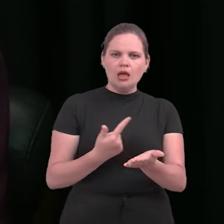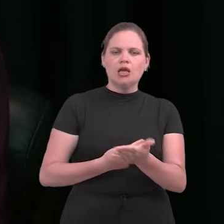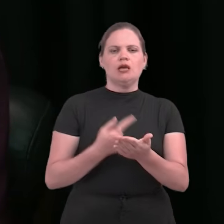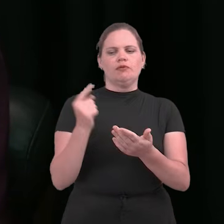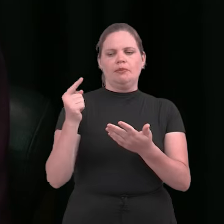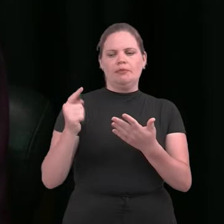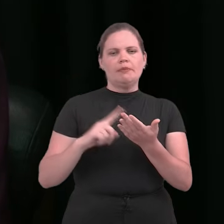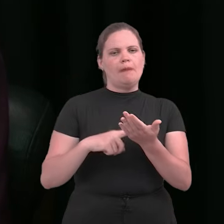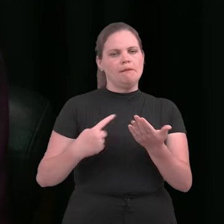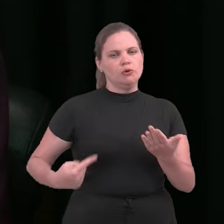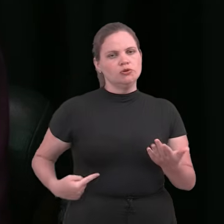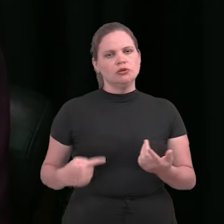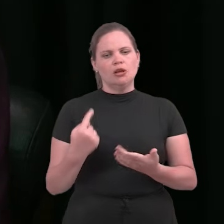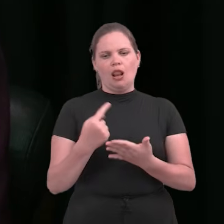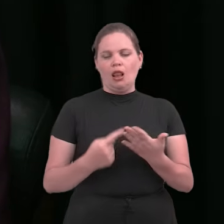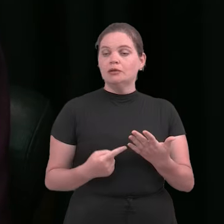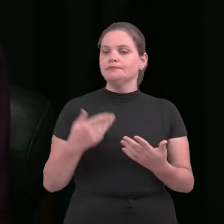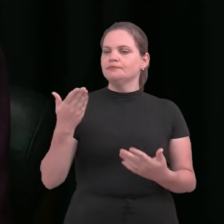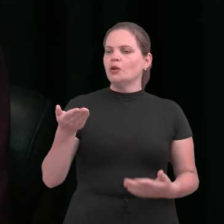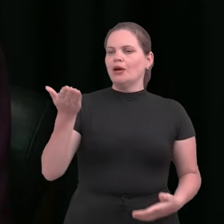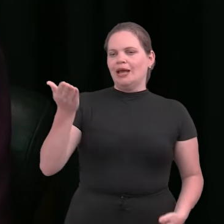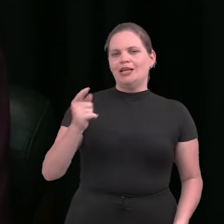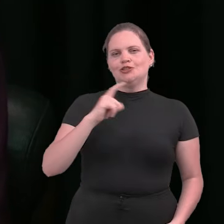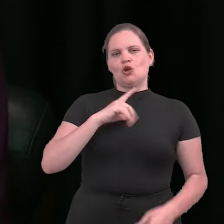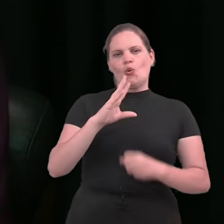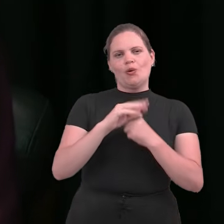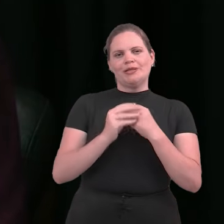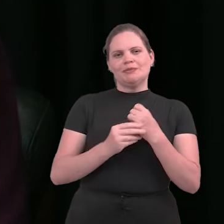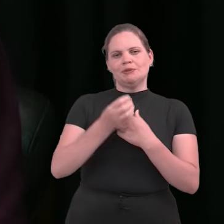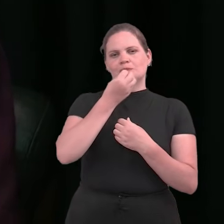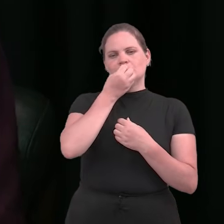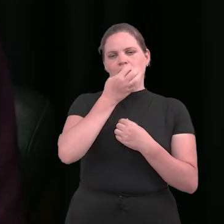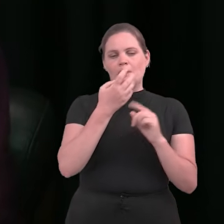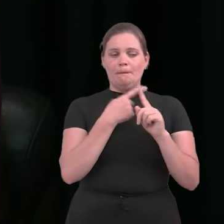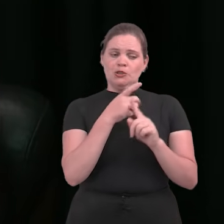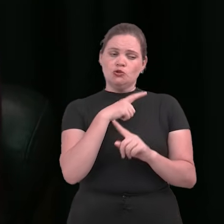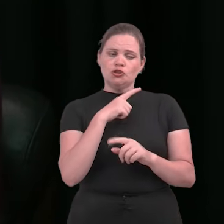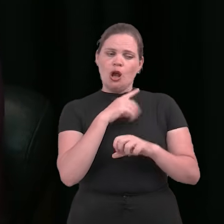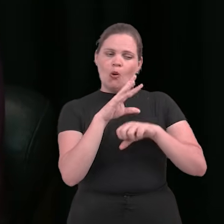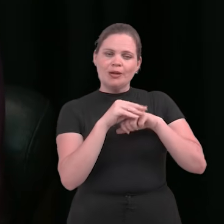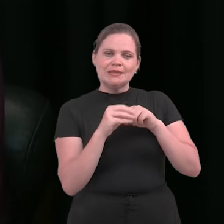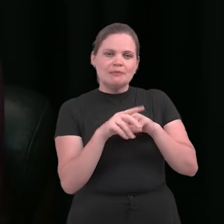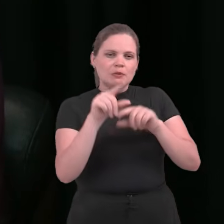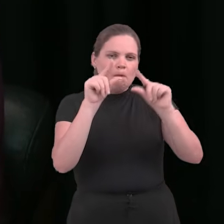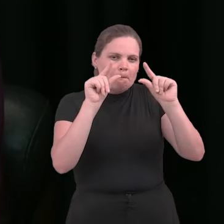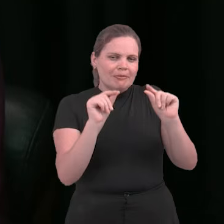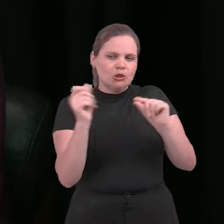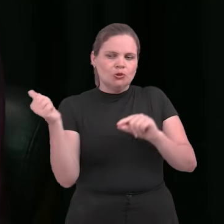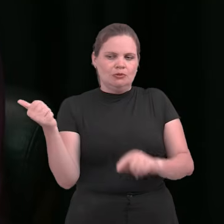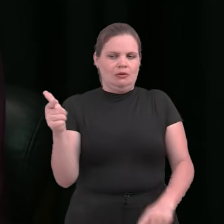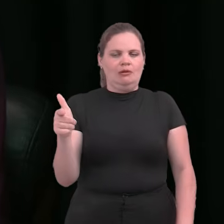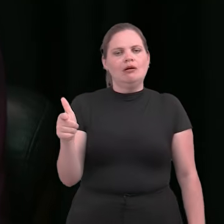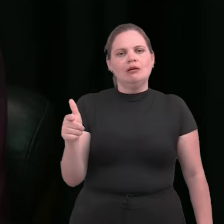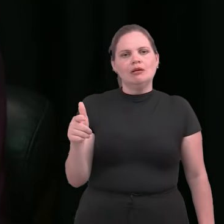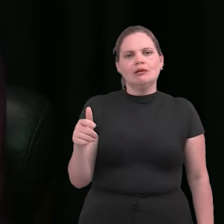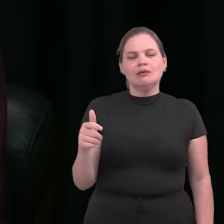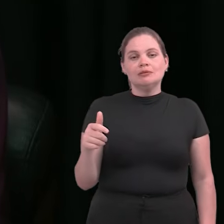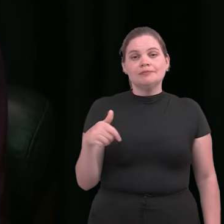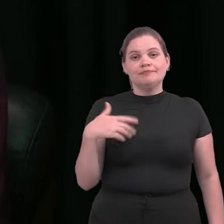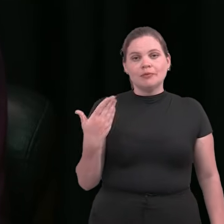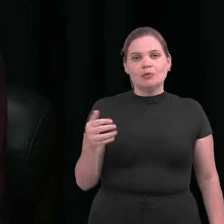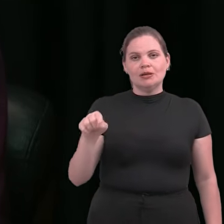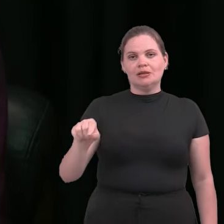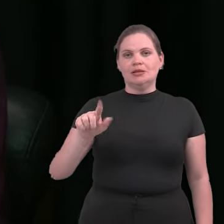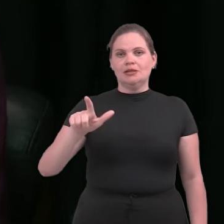de concurso, eu já tinha também, mas um conhecimento ainda meio turvo ainda, não era muito claro. E aí o